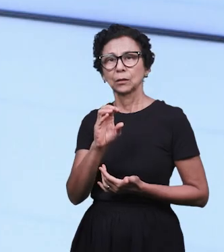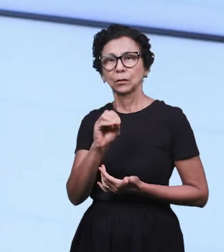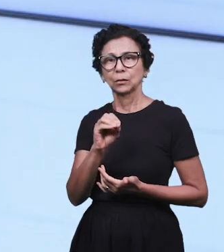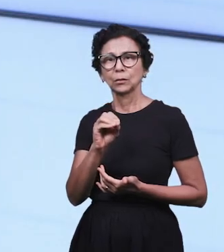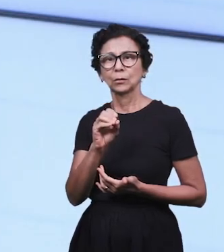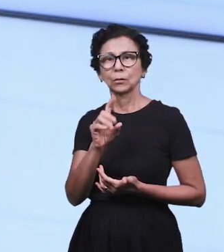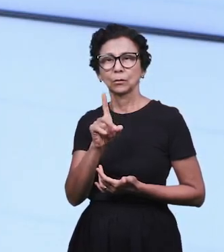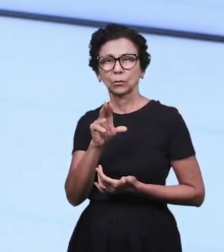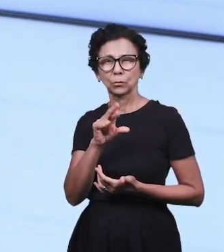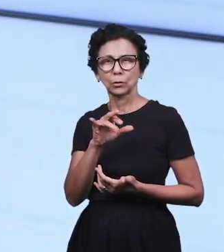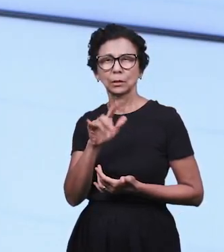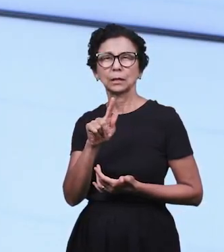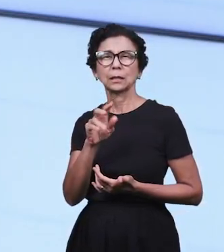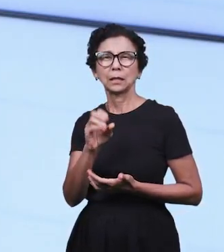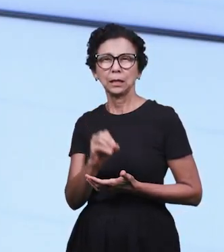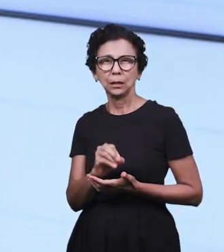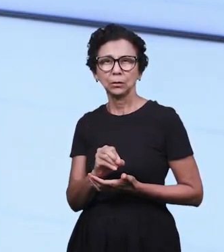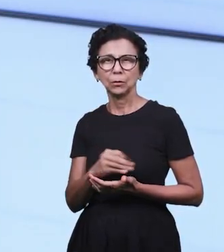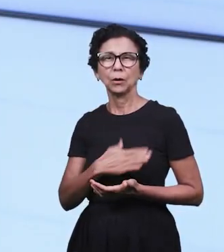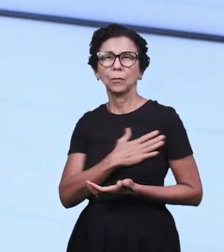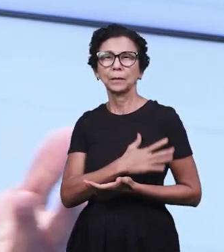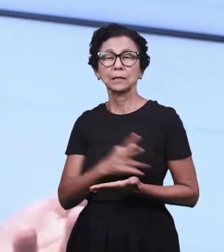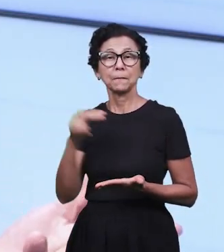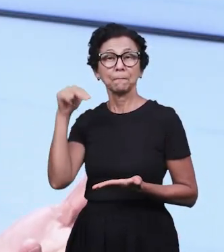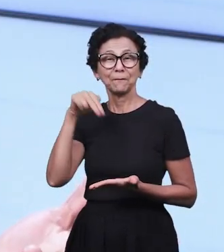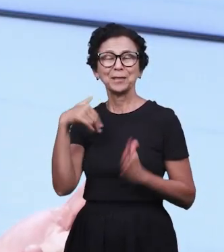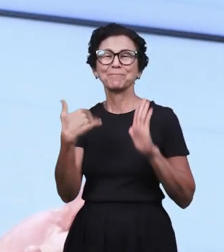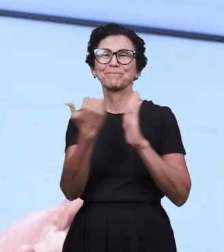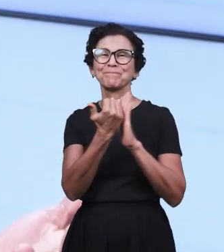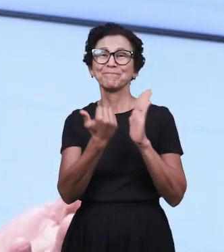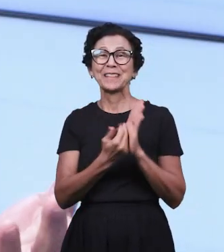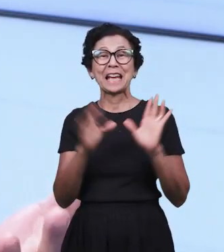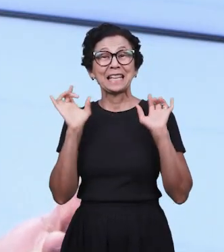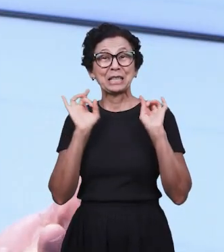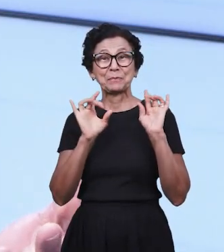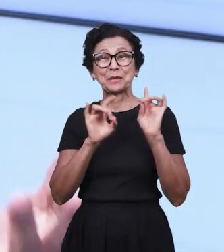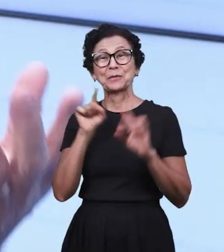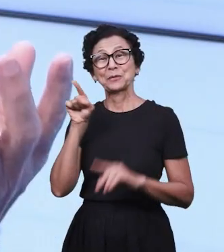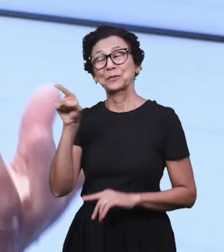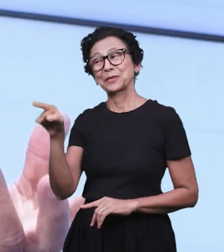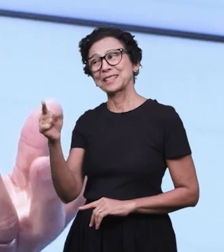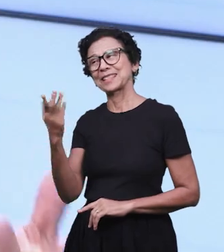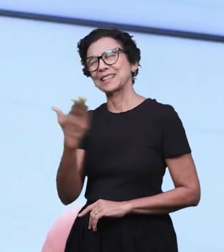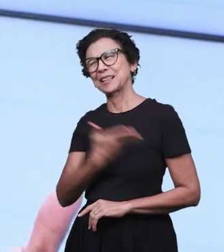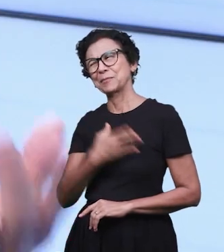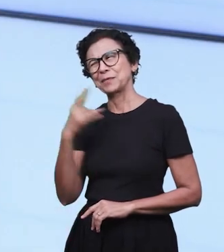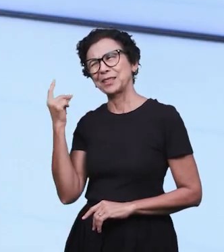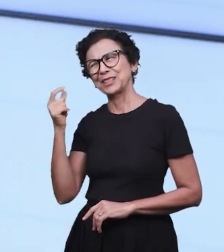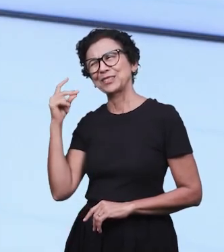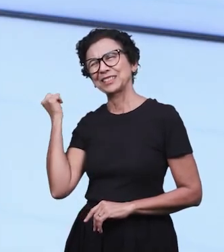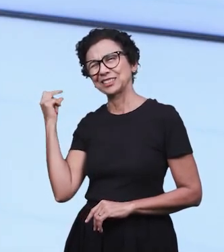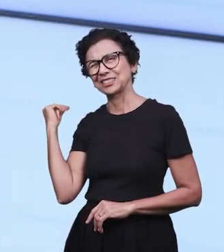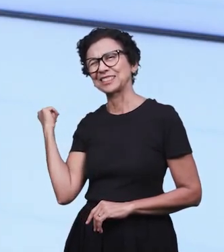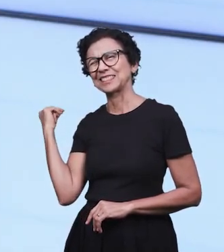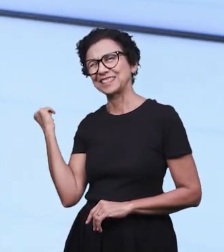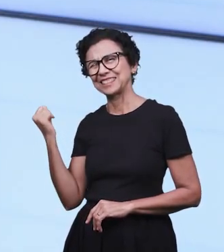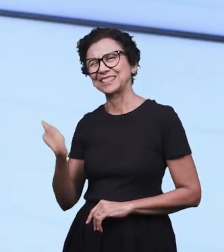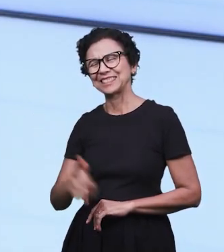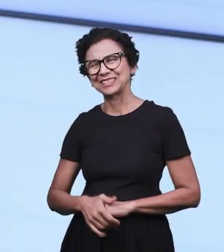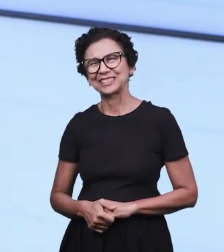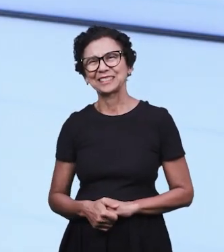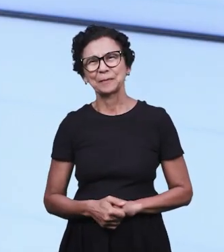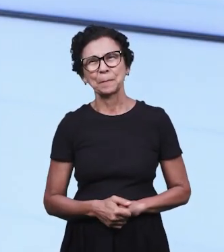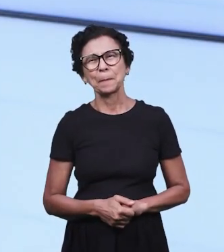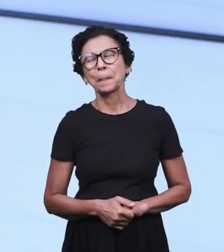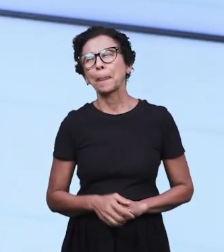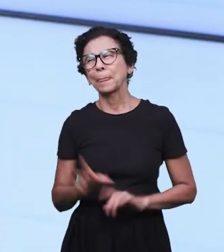aqui, nesse programa, e especialmente contigo, que é meu amigo de longa data, não só você, mas